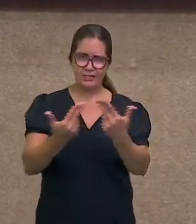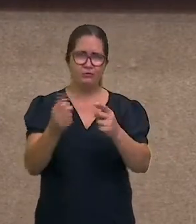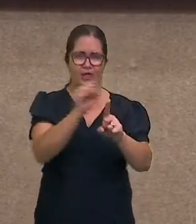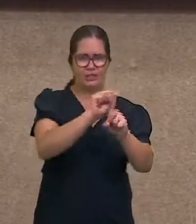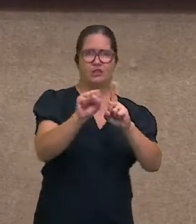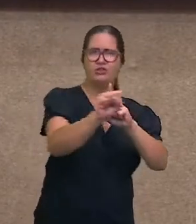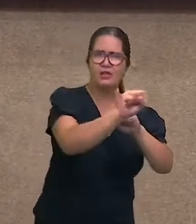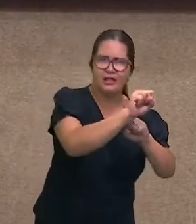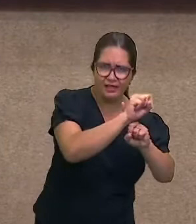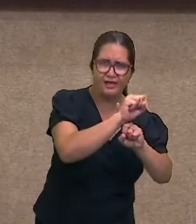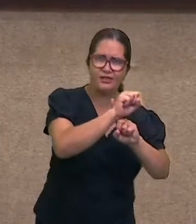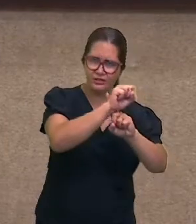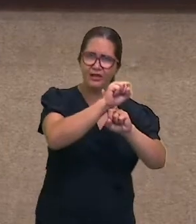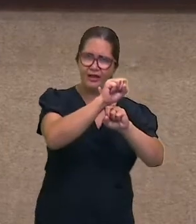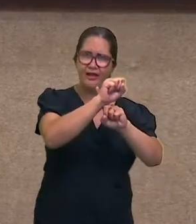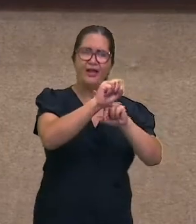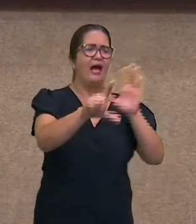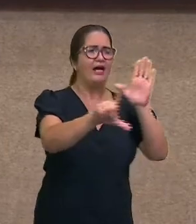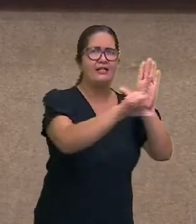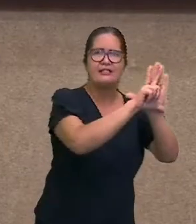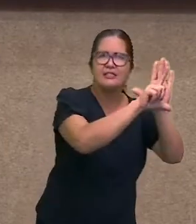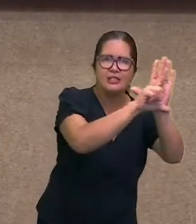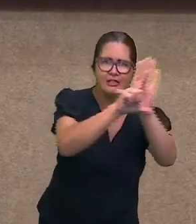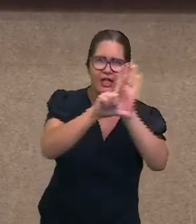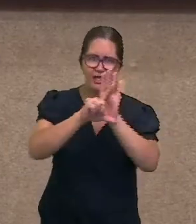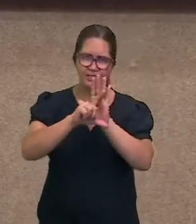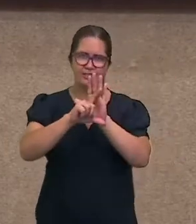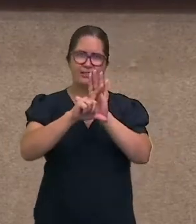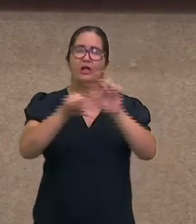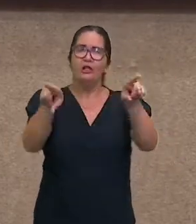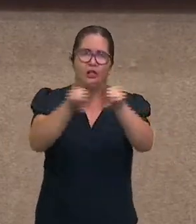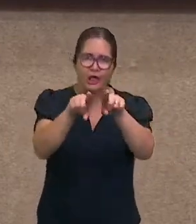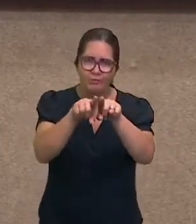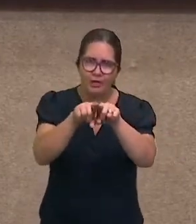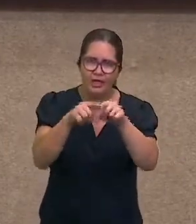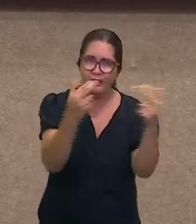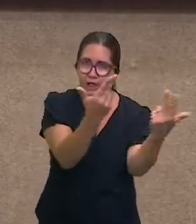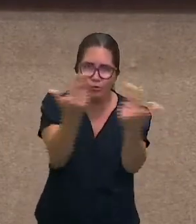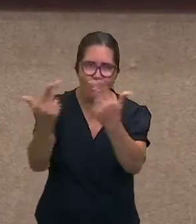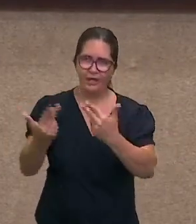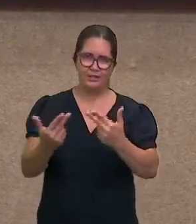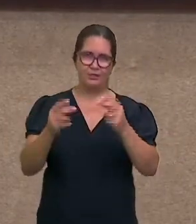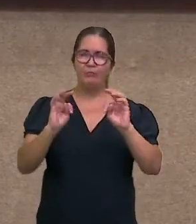sociais, antes legitimadas pelo Estado absolutista, mudasse.